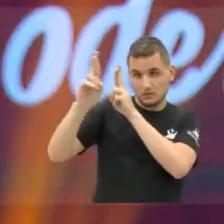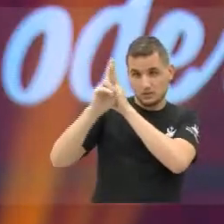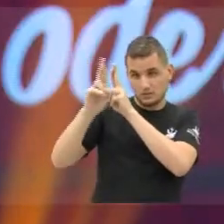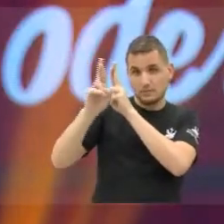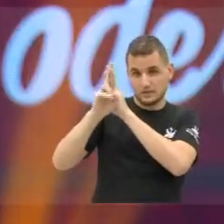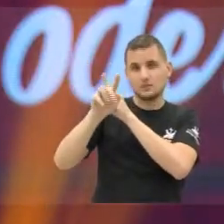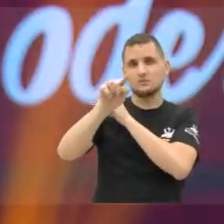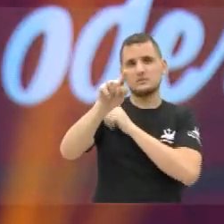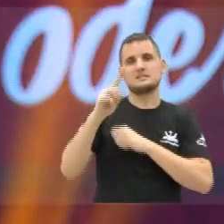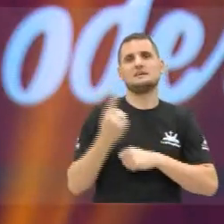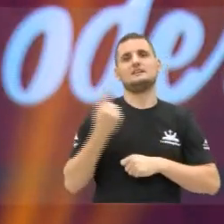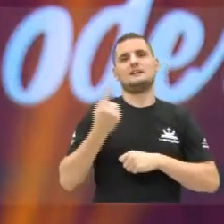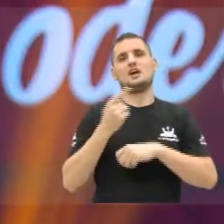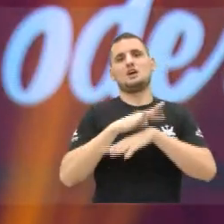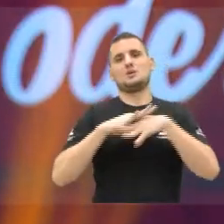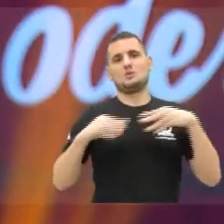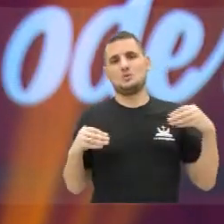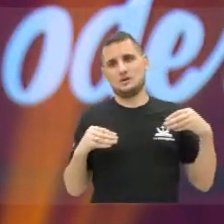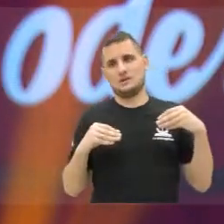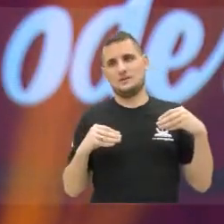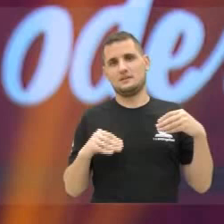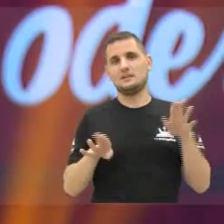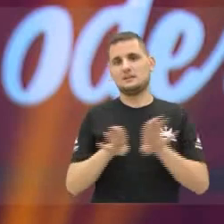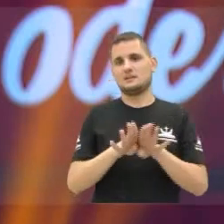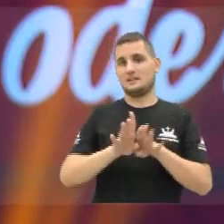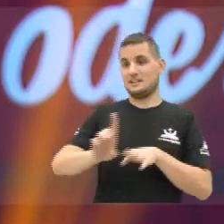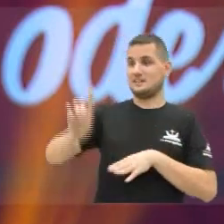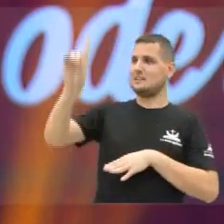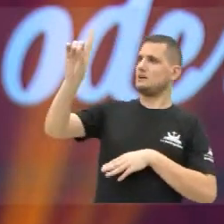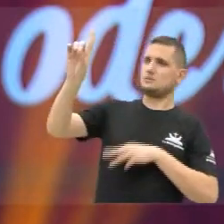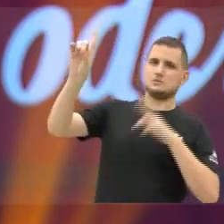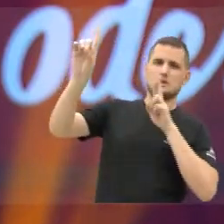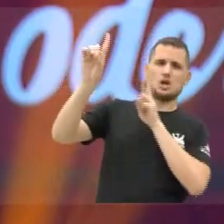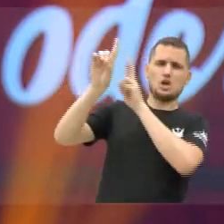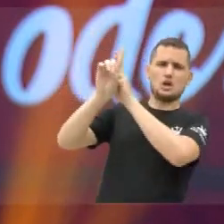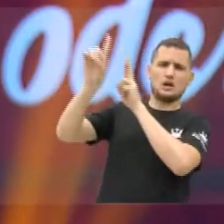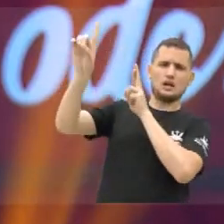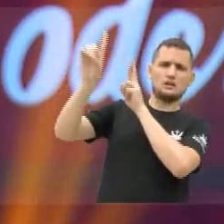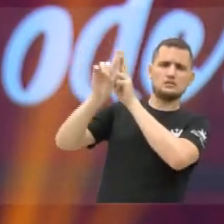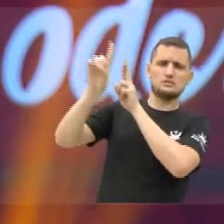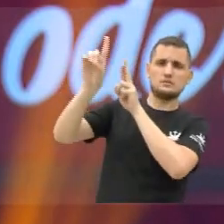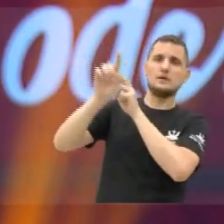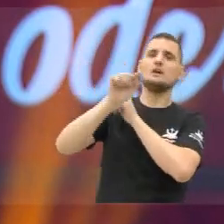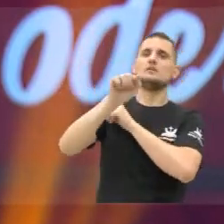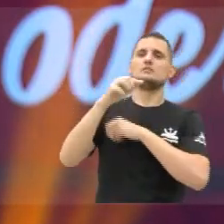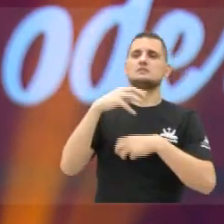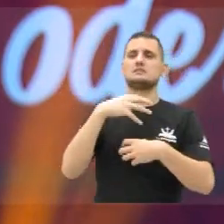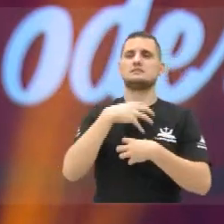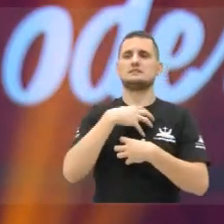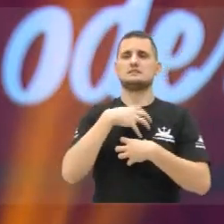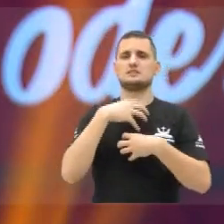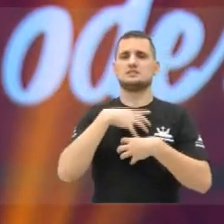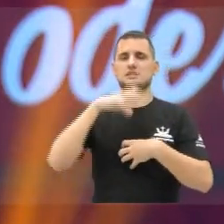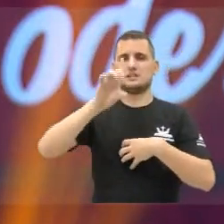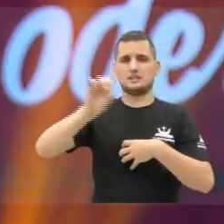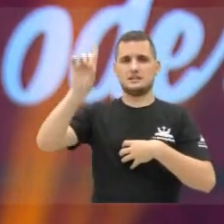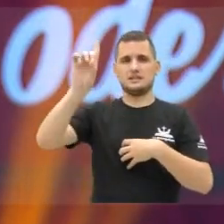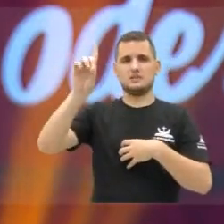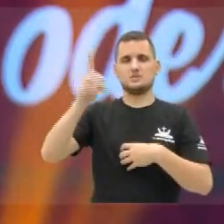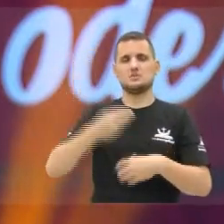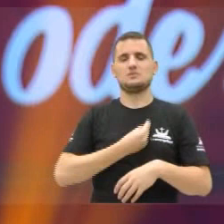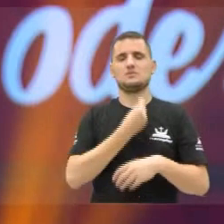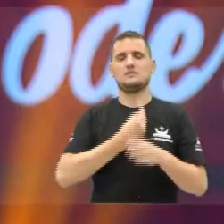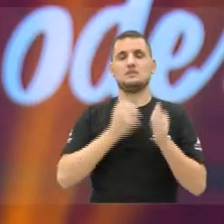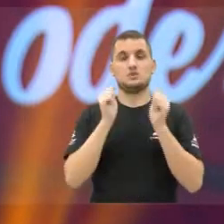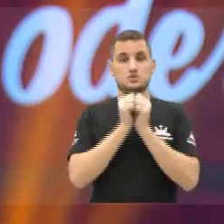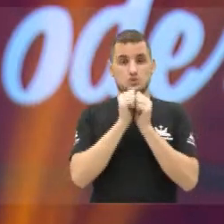No dia que você tiver relacionamento com Deus, você vai sentir que Deus habita a tua alma e você não precisa de